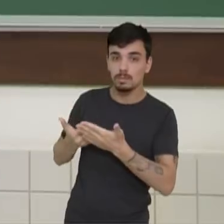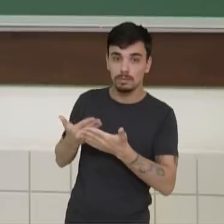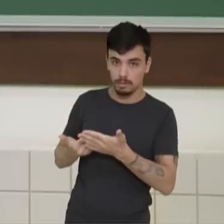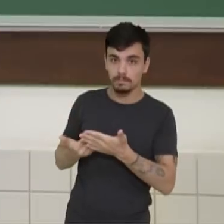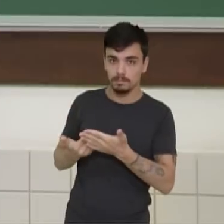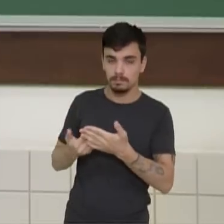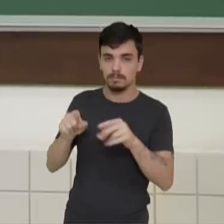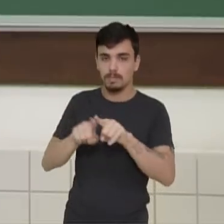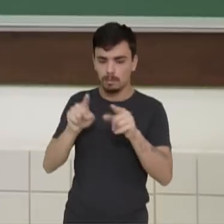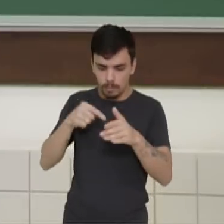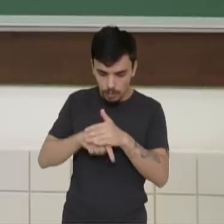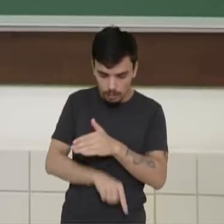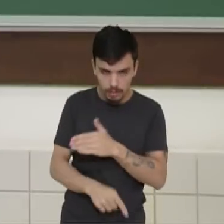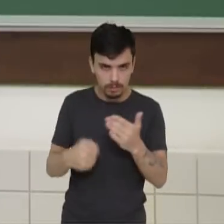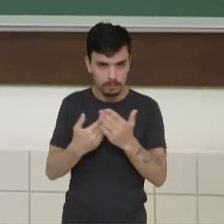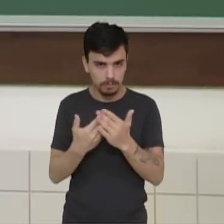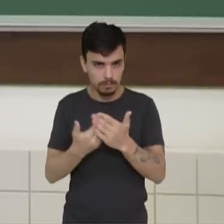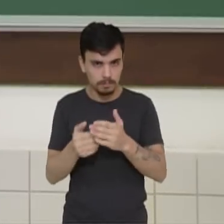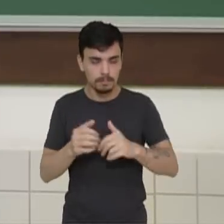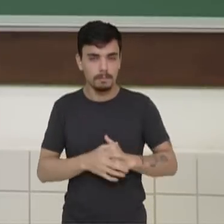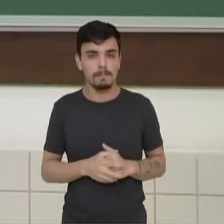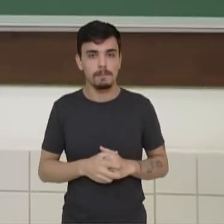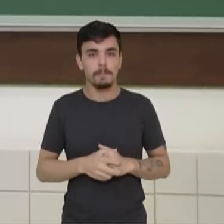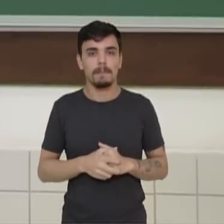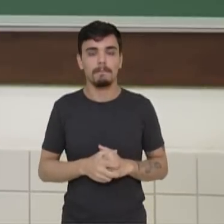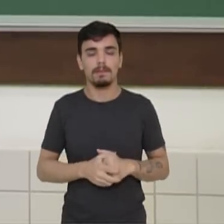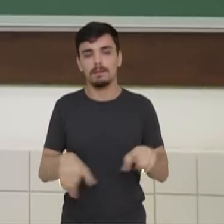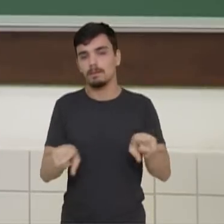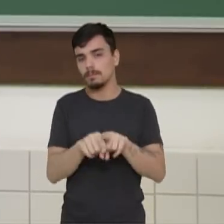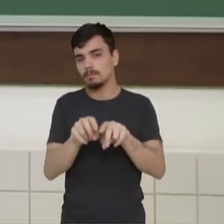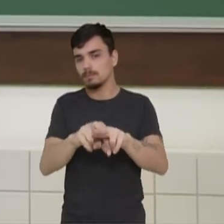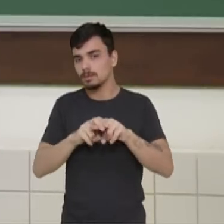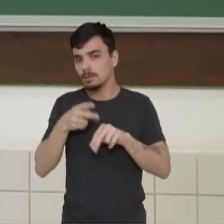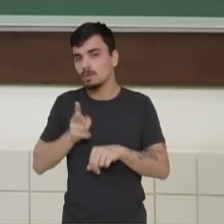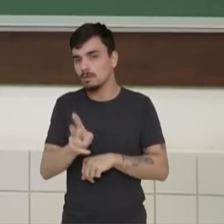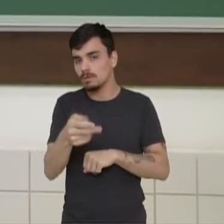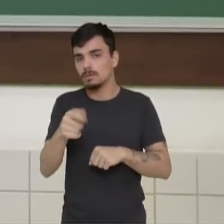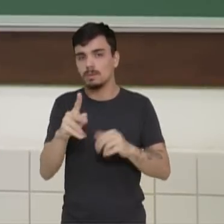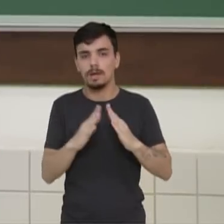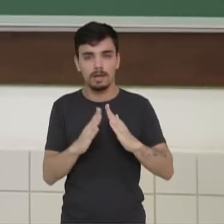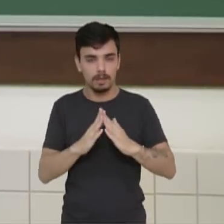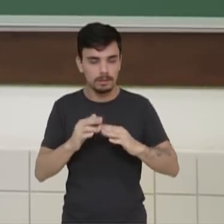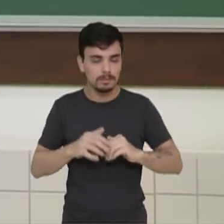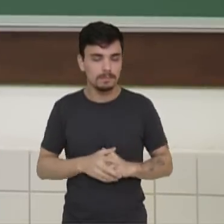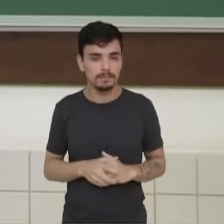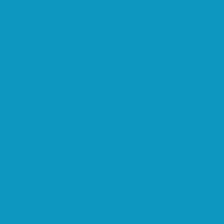para aprofundamentos nos estudos, né? E continuem em suas casas se puderem.